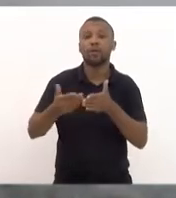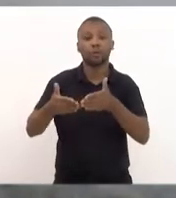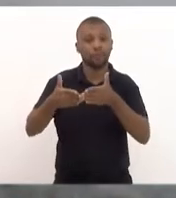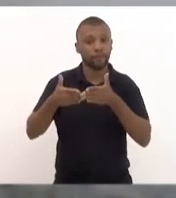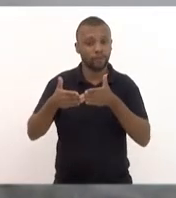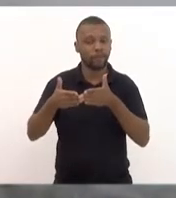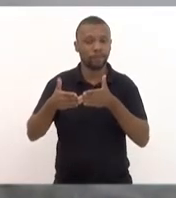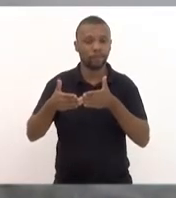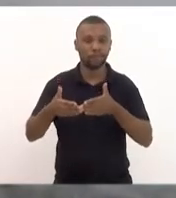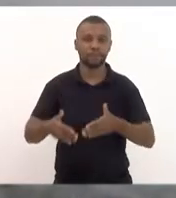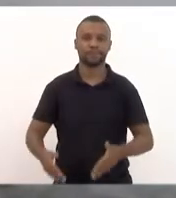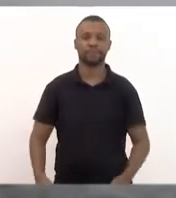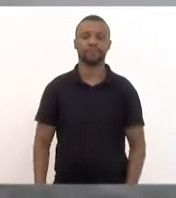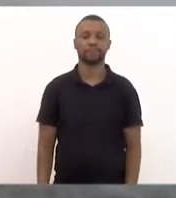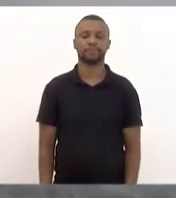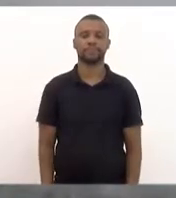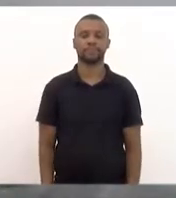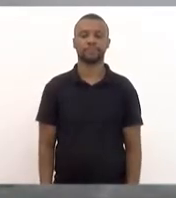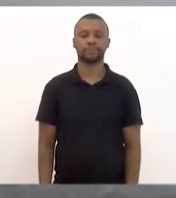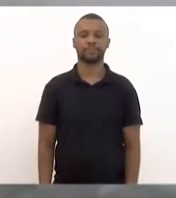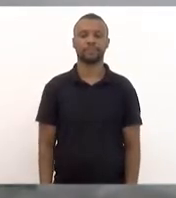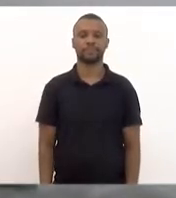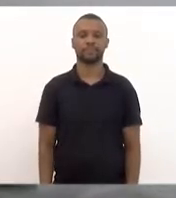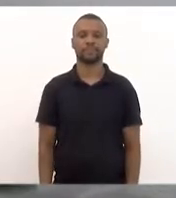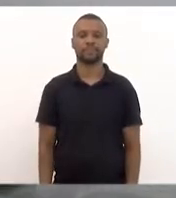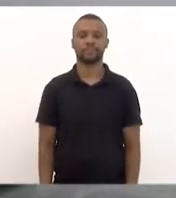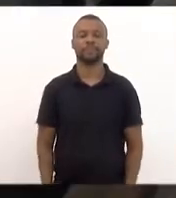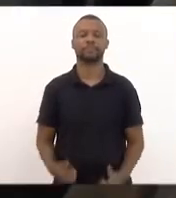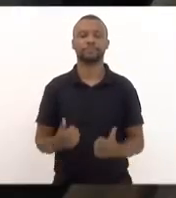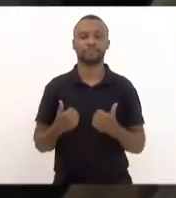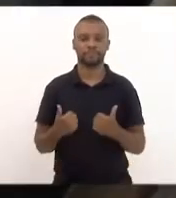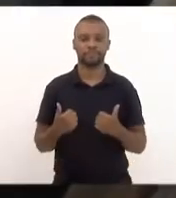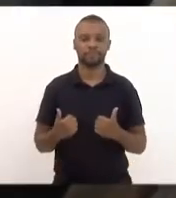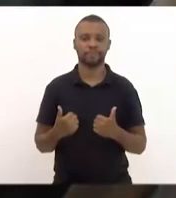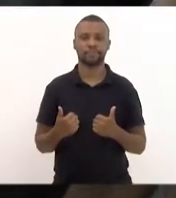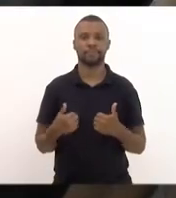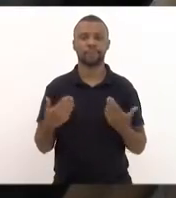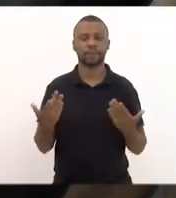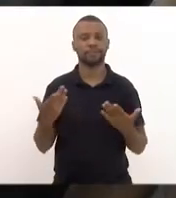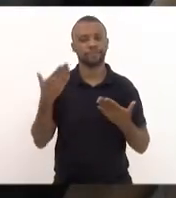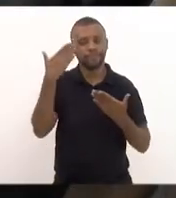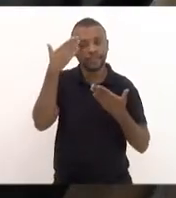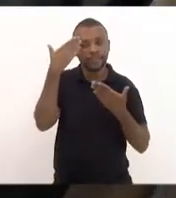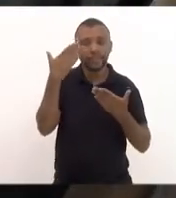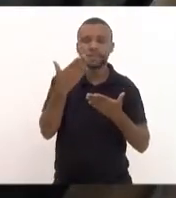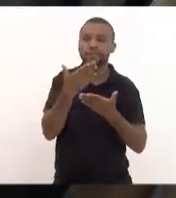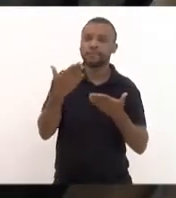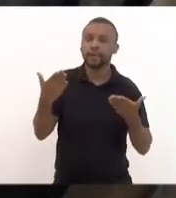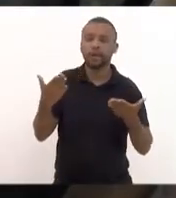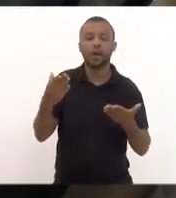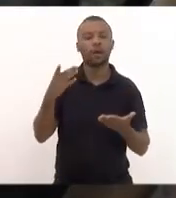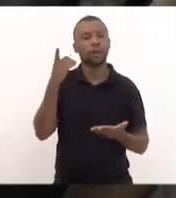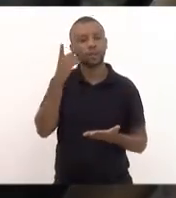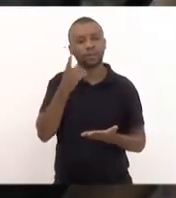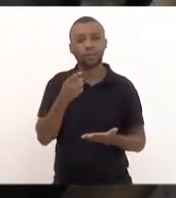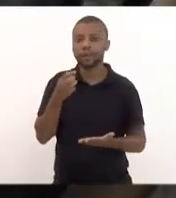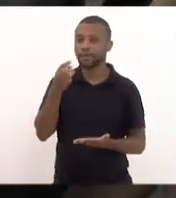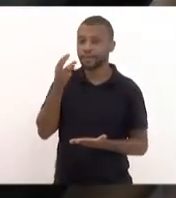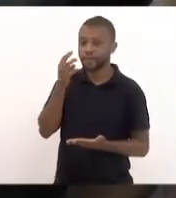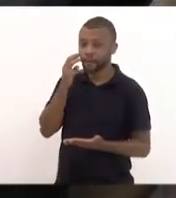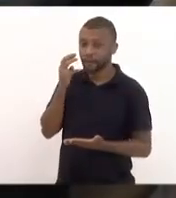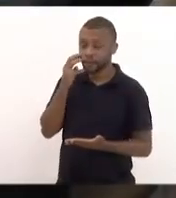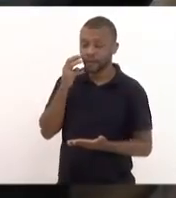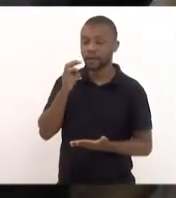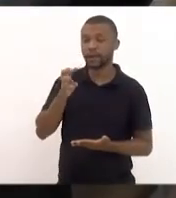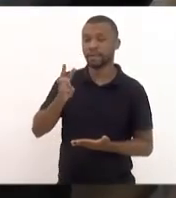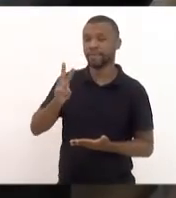favor. Bom, vamos lá, saudar o deputado Valdec, querido amigo aí, pela iniciativa e